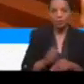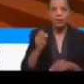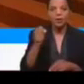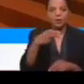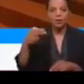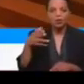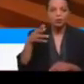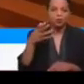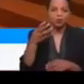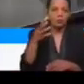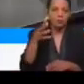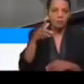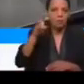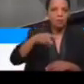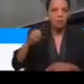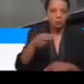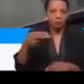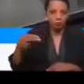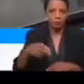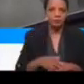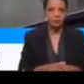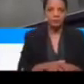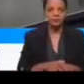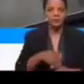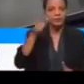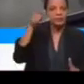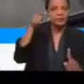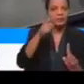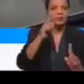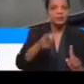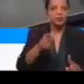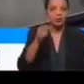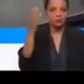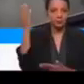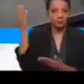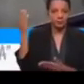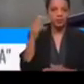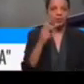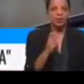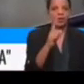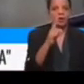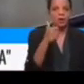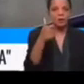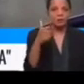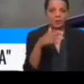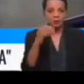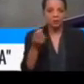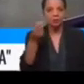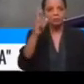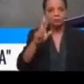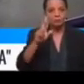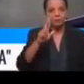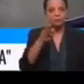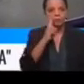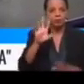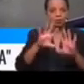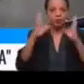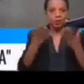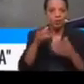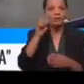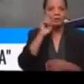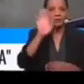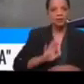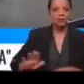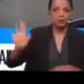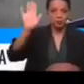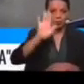euros. O principal visado é Alberto Coelho, ex-diretor-geral dos Recursos da Defesa Nacional.